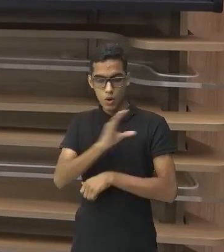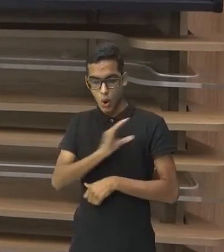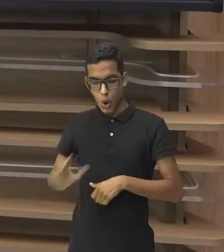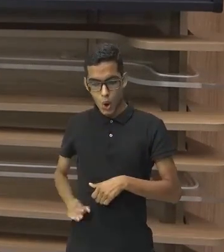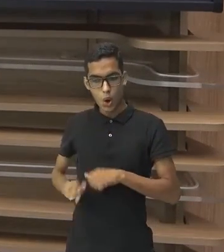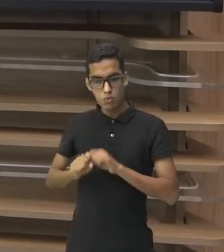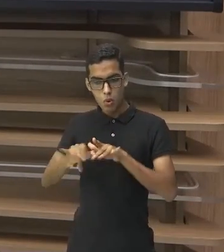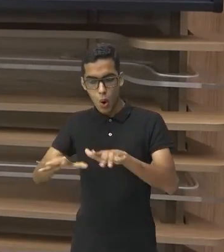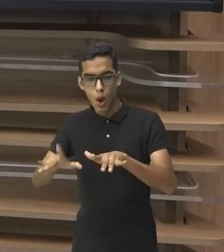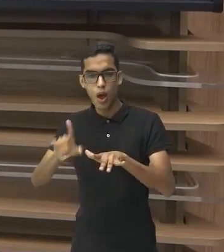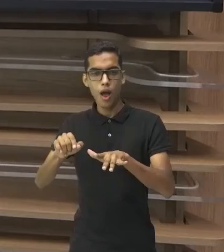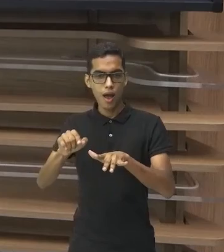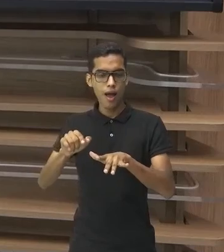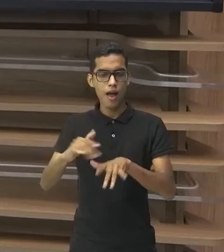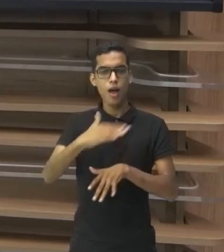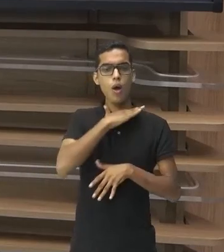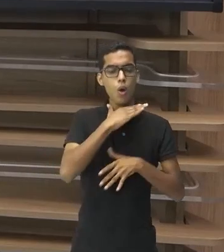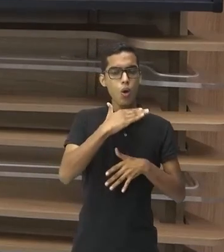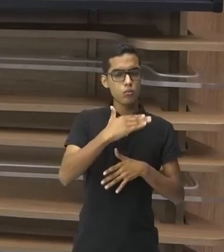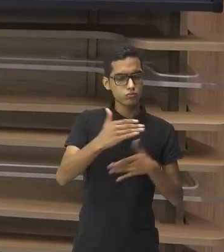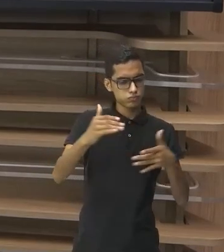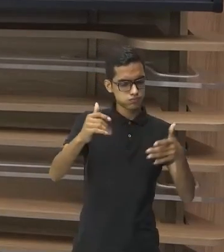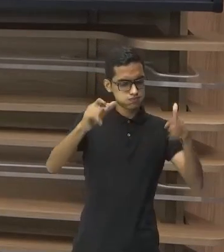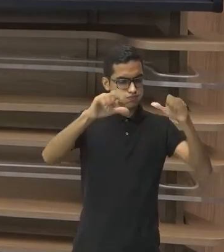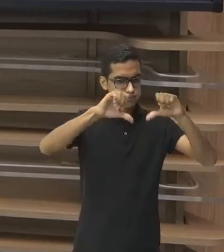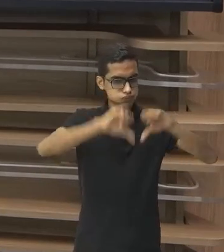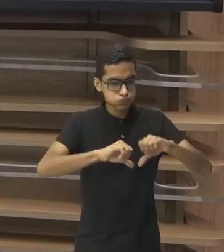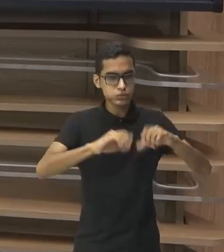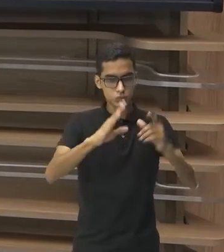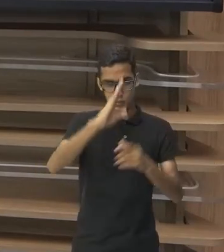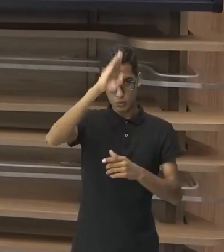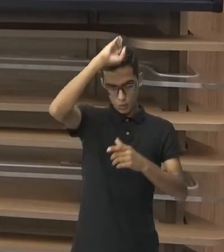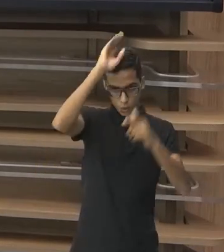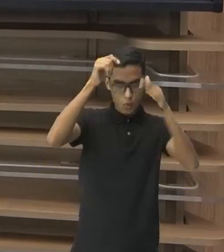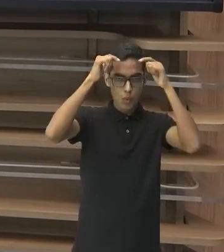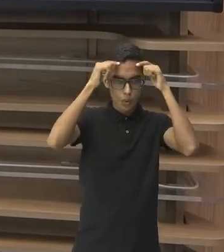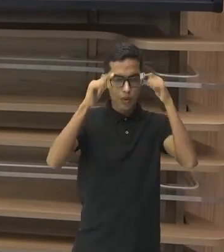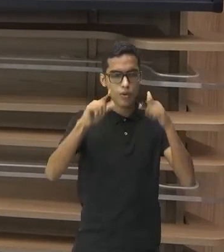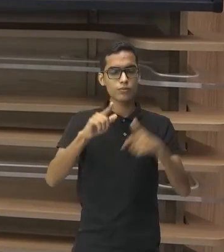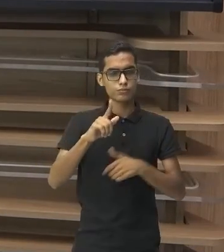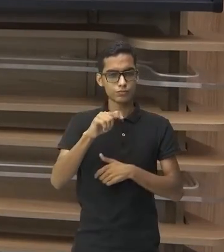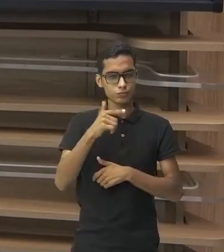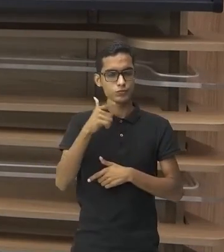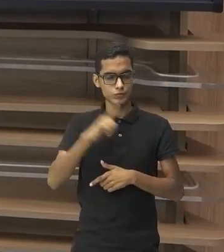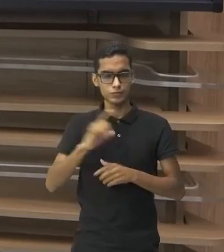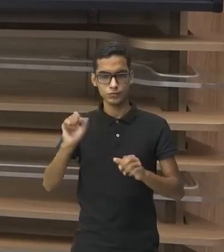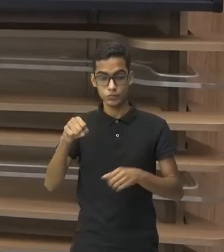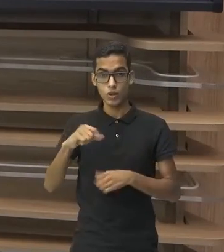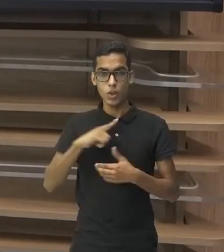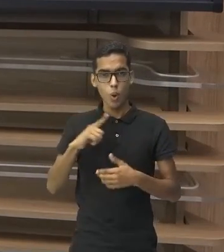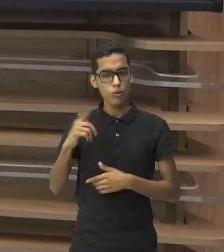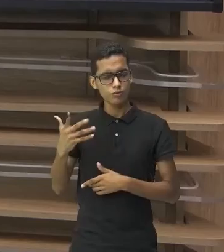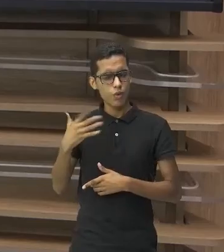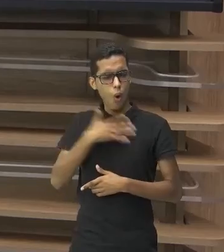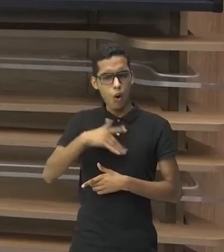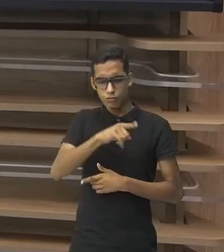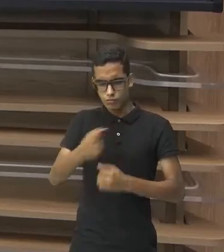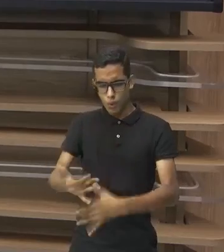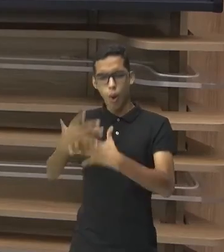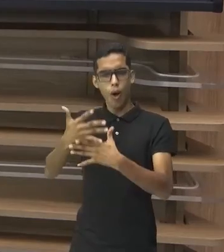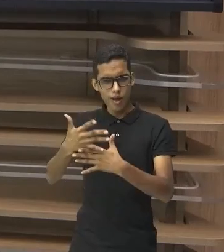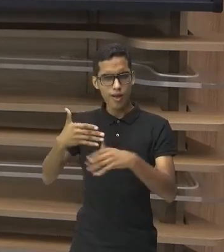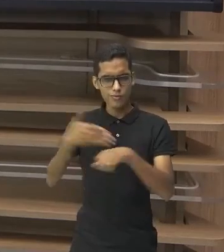estão interagindo no nosso chat. Isso é muito legal, isso é muito pertinente, valoriza muito nossa aula. A participação de